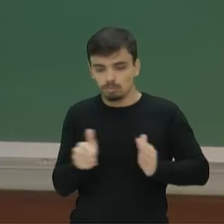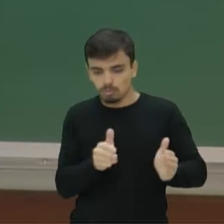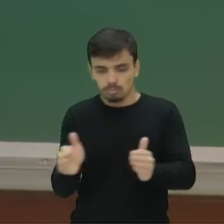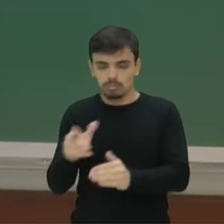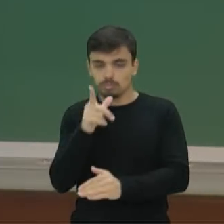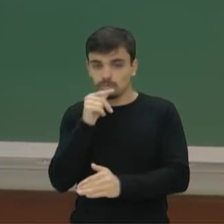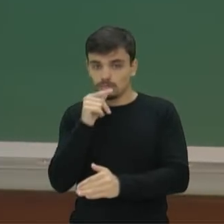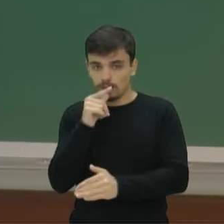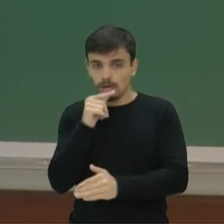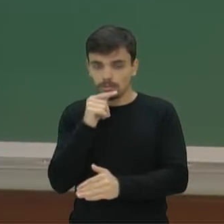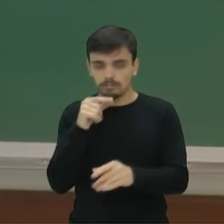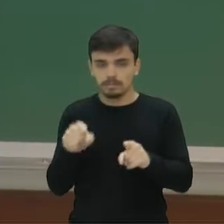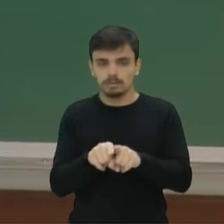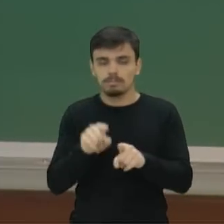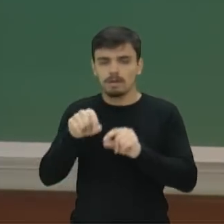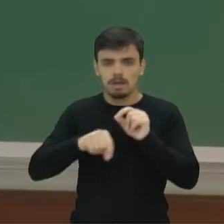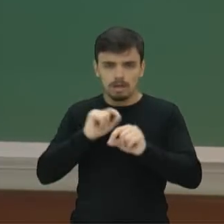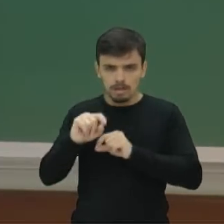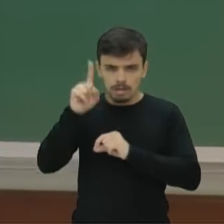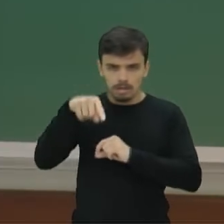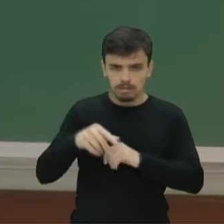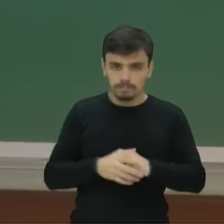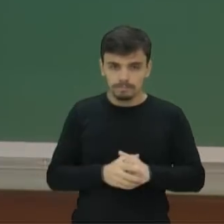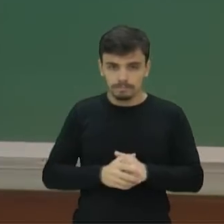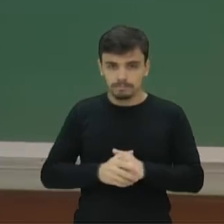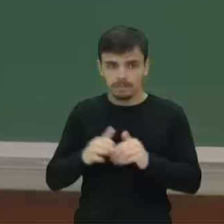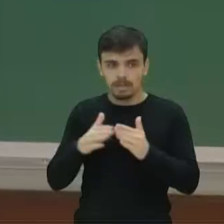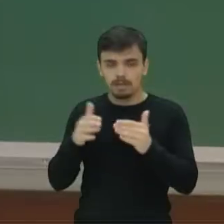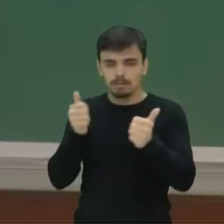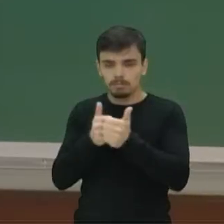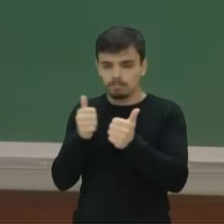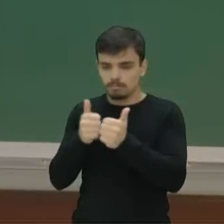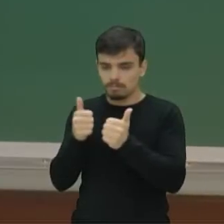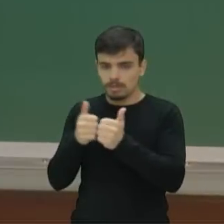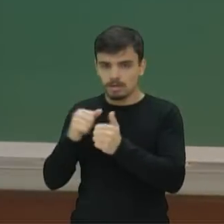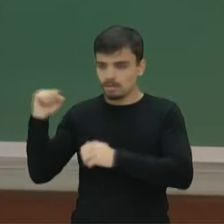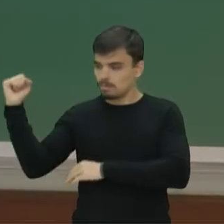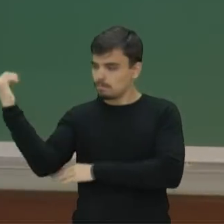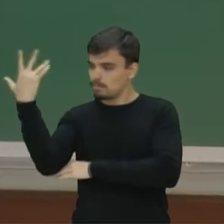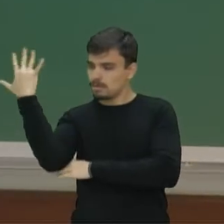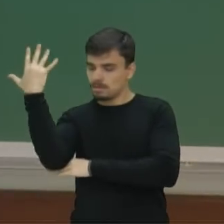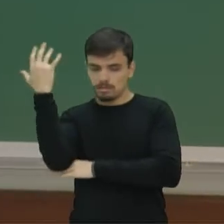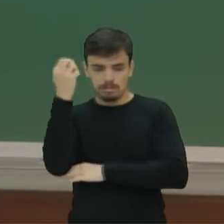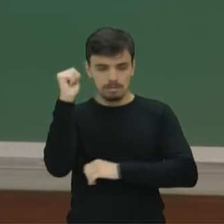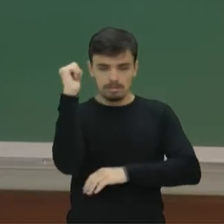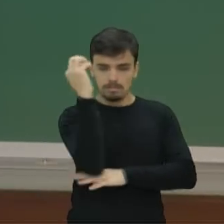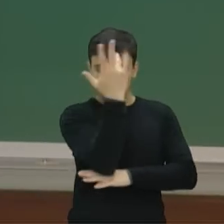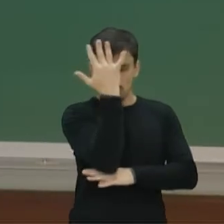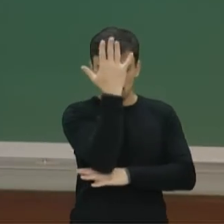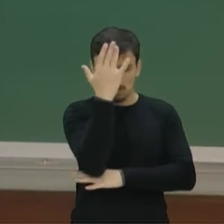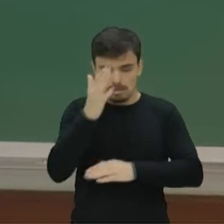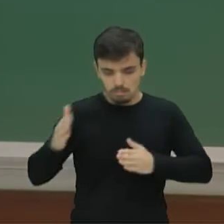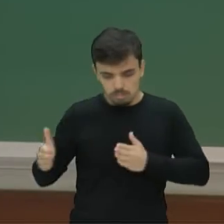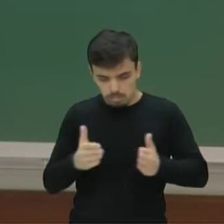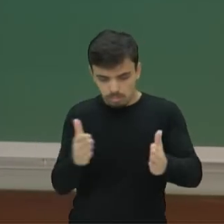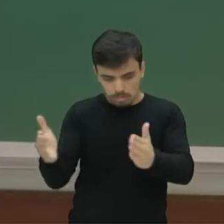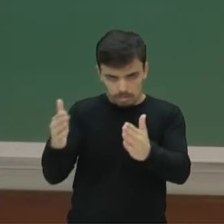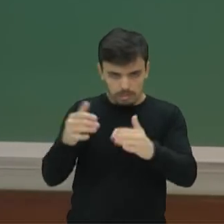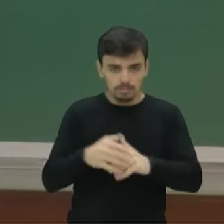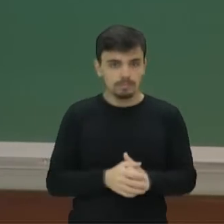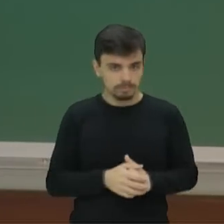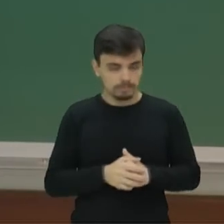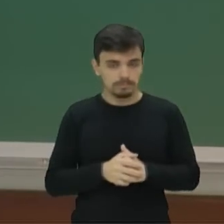da mata ciliar, que é a vegetação que fica às margens dos rios, que tem por objetivo segurar esses